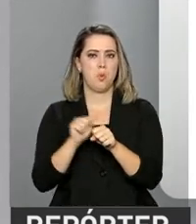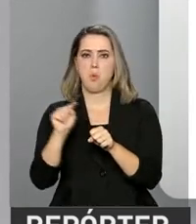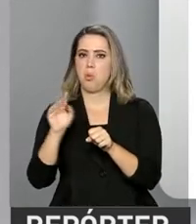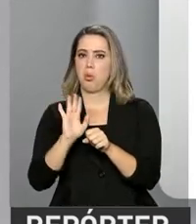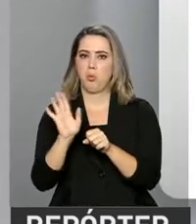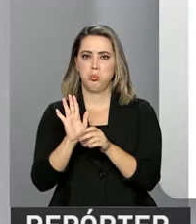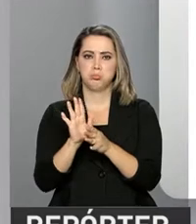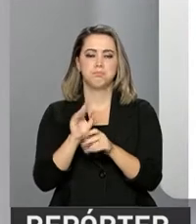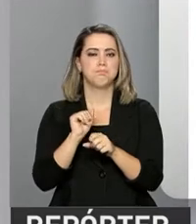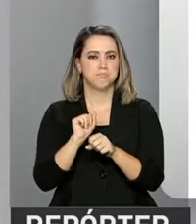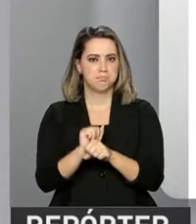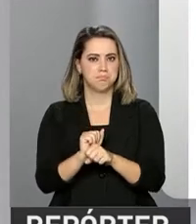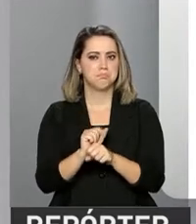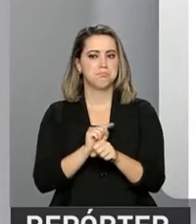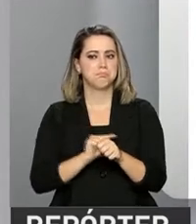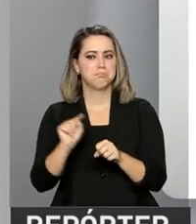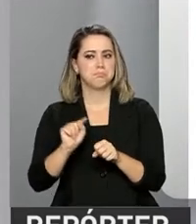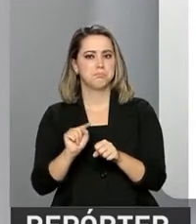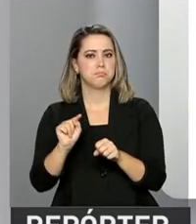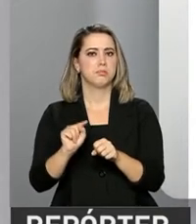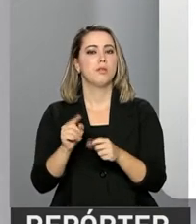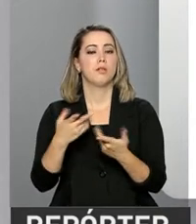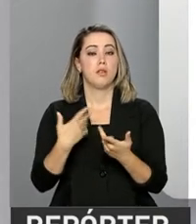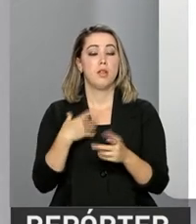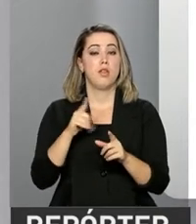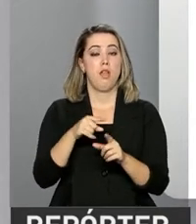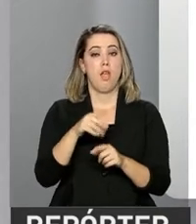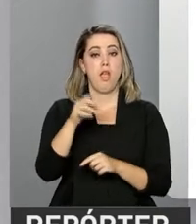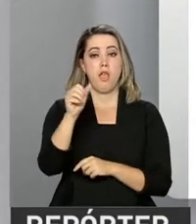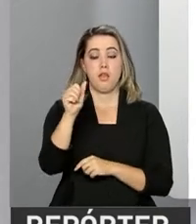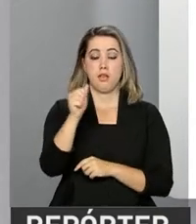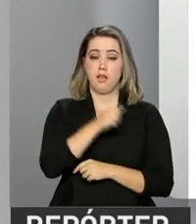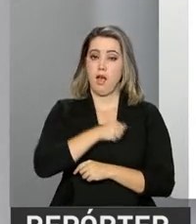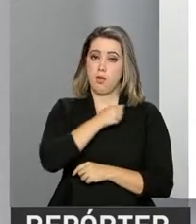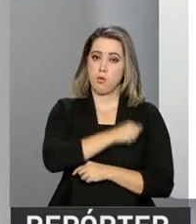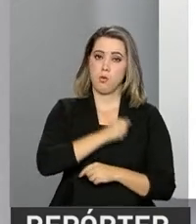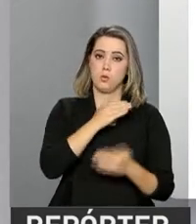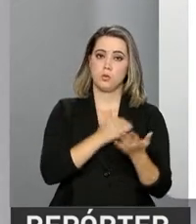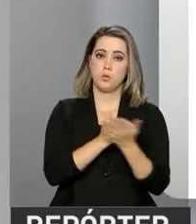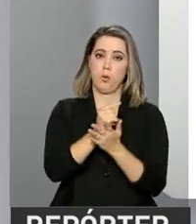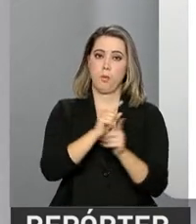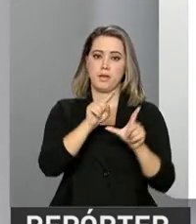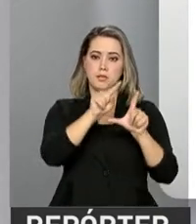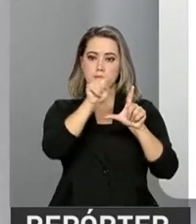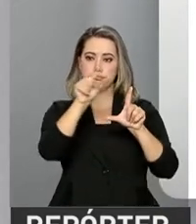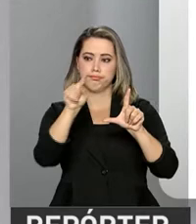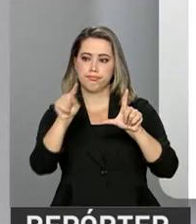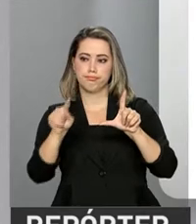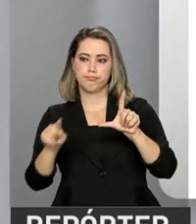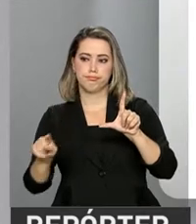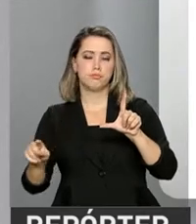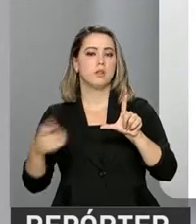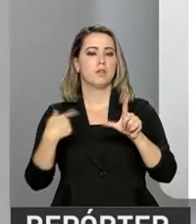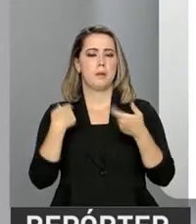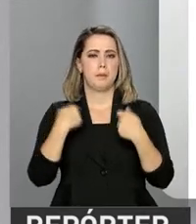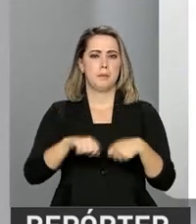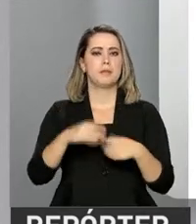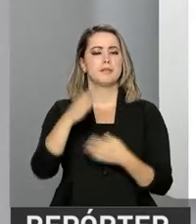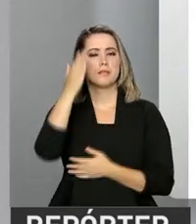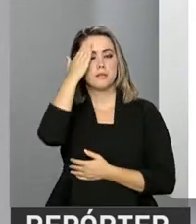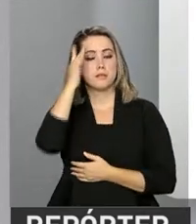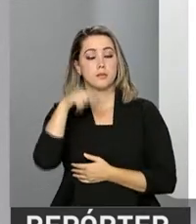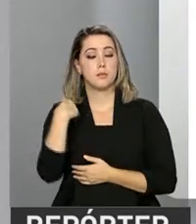agosto essa taxa deve começar a cair meirelles destaca que é preciso levar em conta que estamos saindo da maior